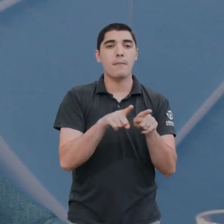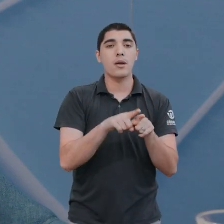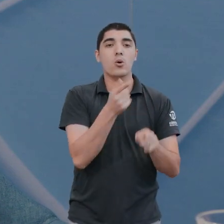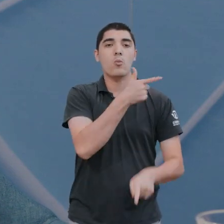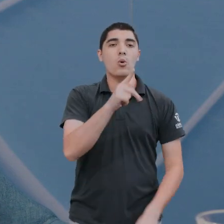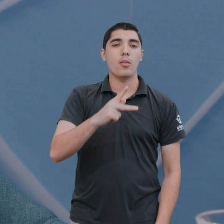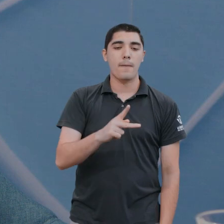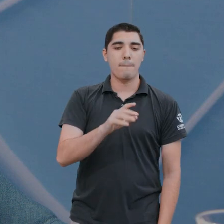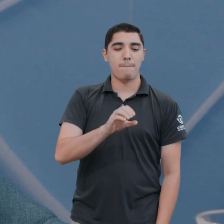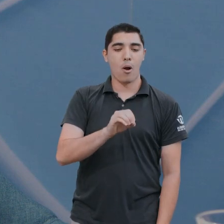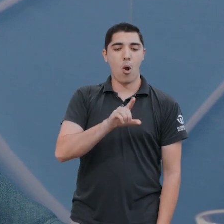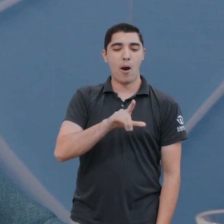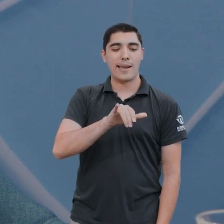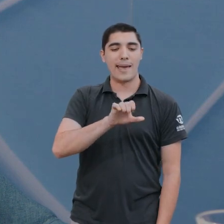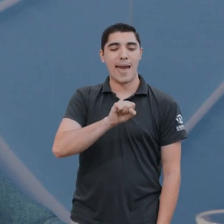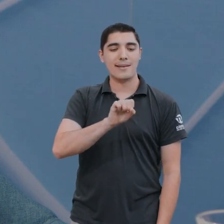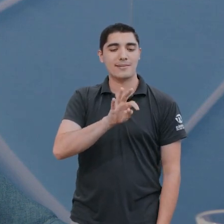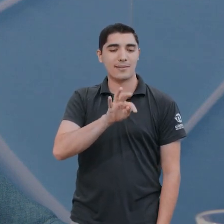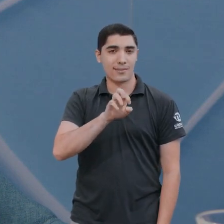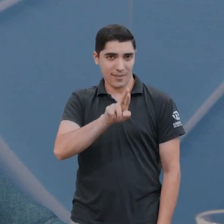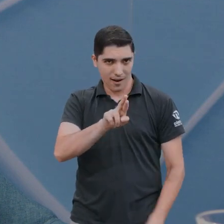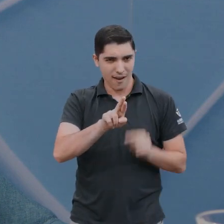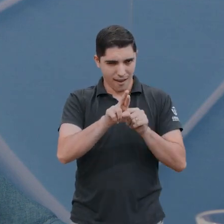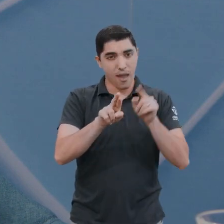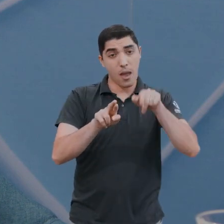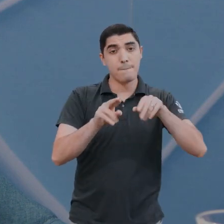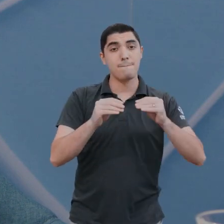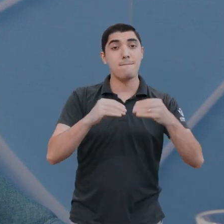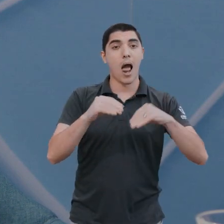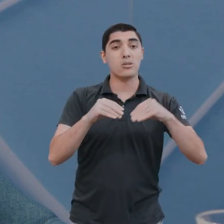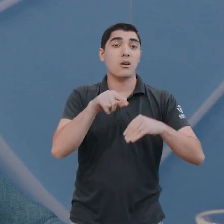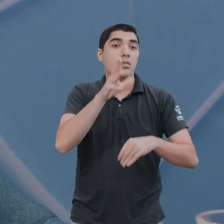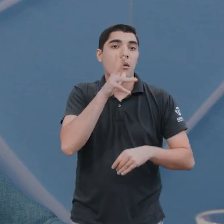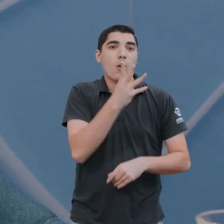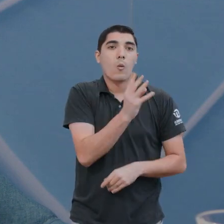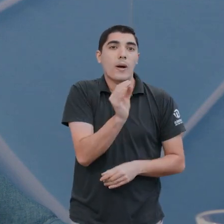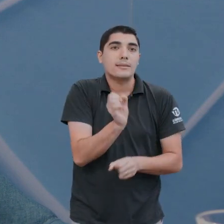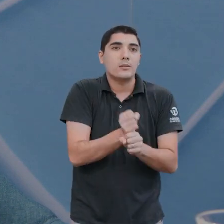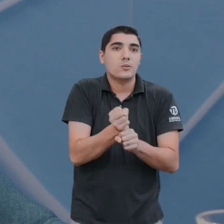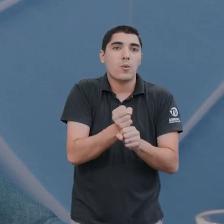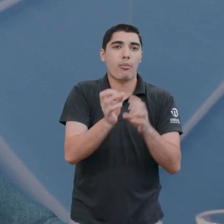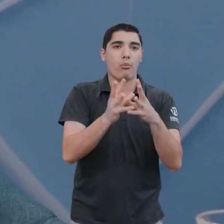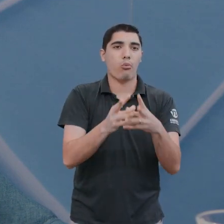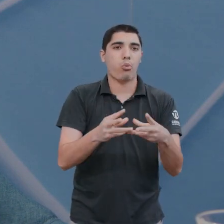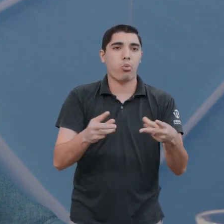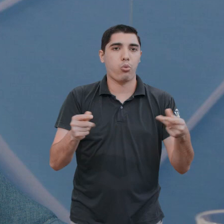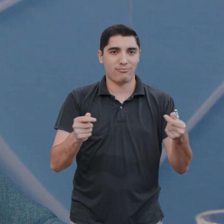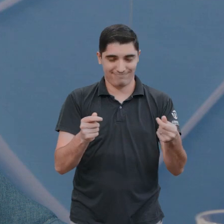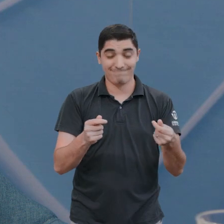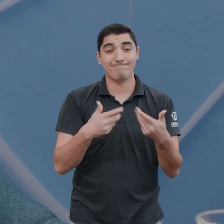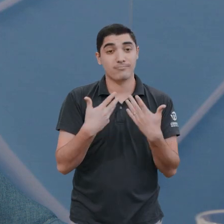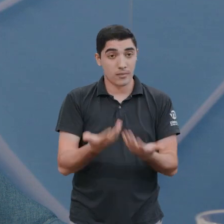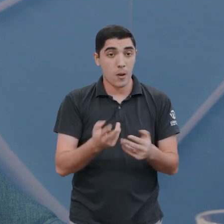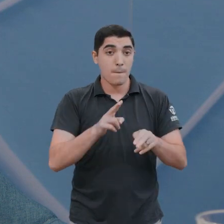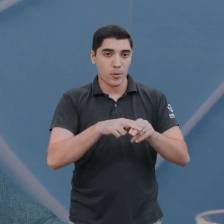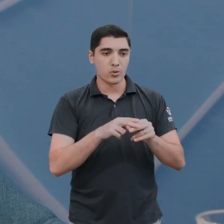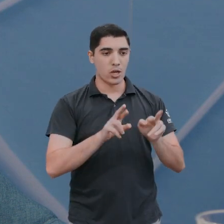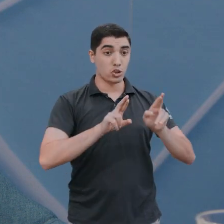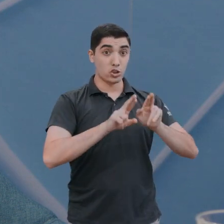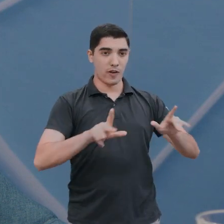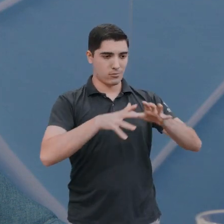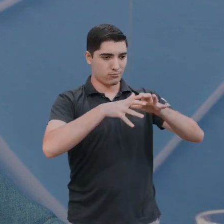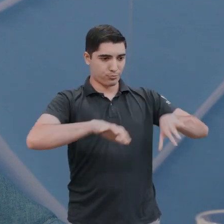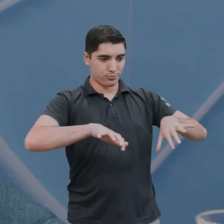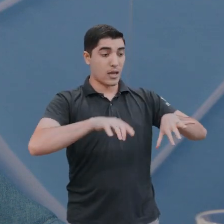é de plástico e demora 400 anos para ser dissolvido no meio ambiente. Então, essas substituições dos tecidos